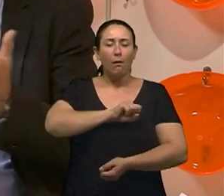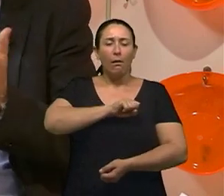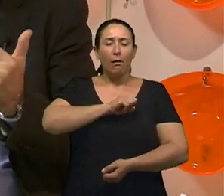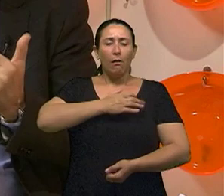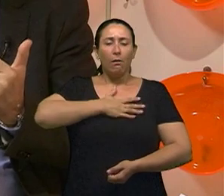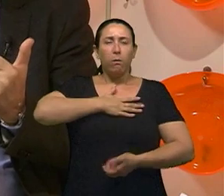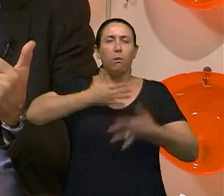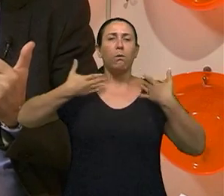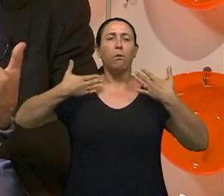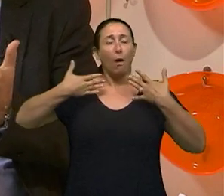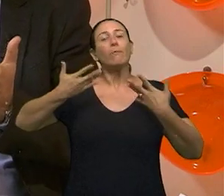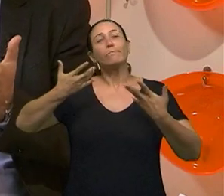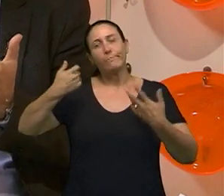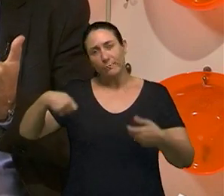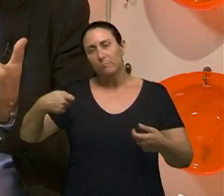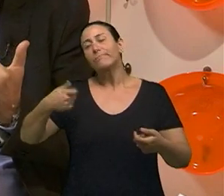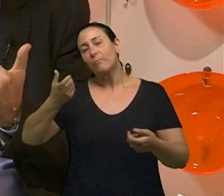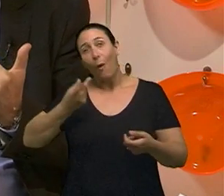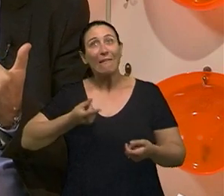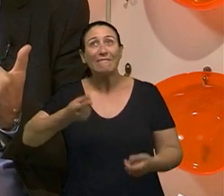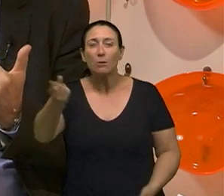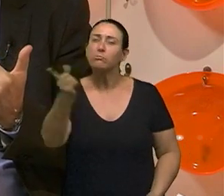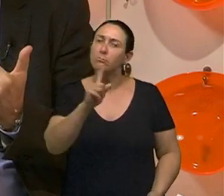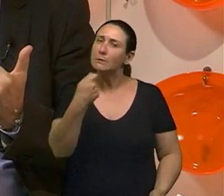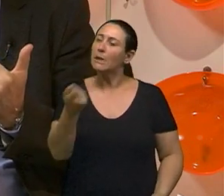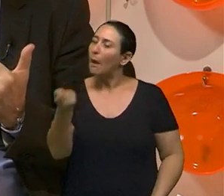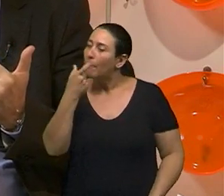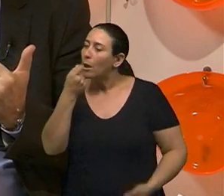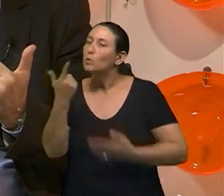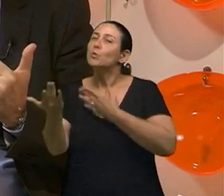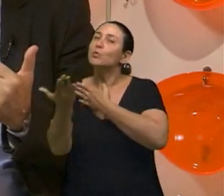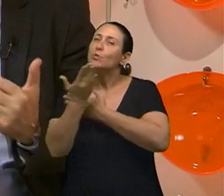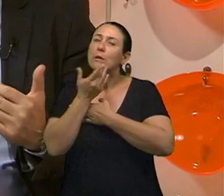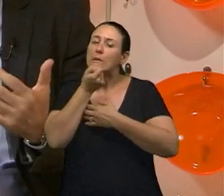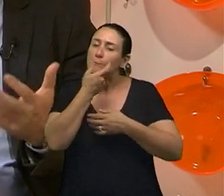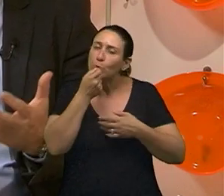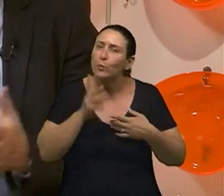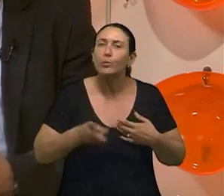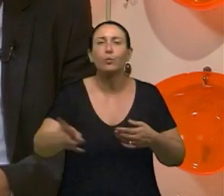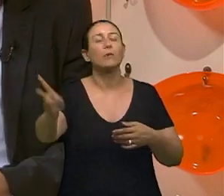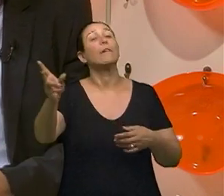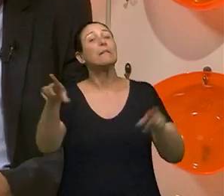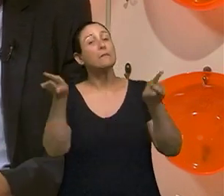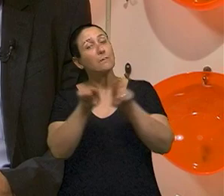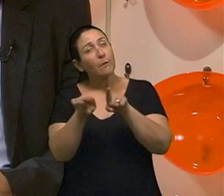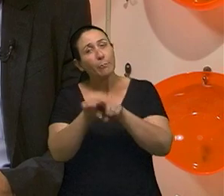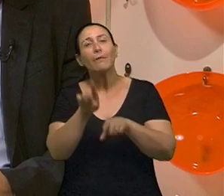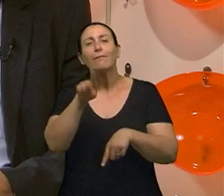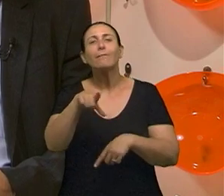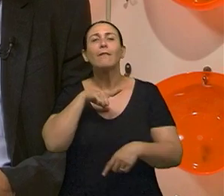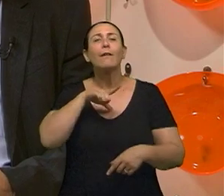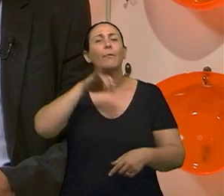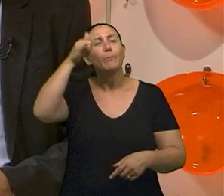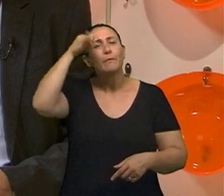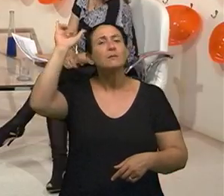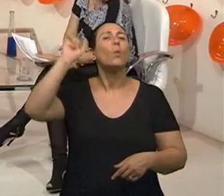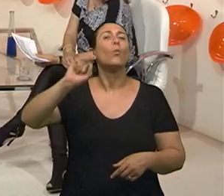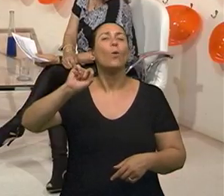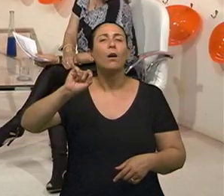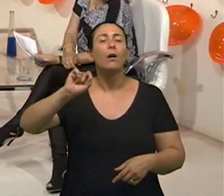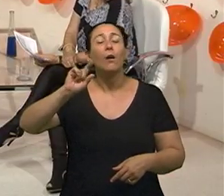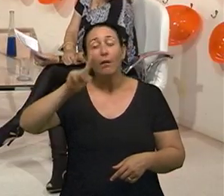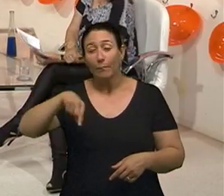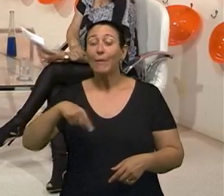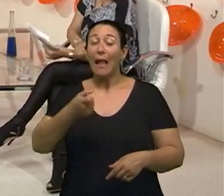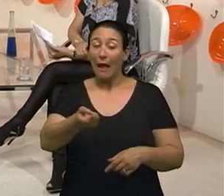por toda a vida ela não é temporária Então tem que continuar tomando os remédios por toda a vida e tem que fazer aquilo que a gente chama de prevenção secundária